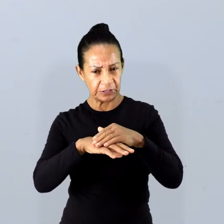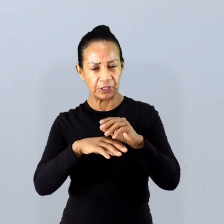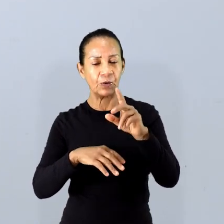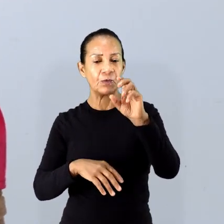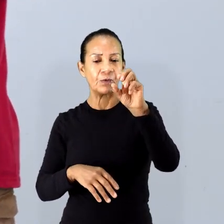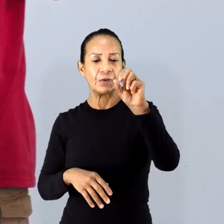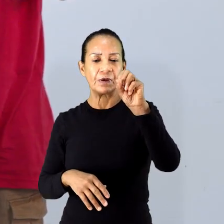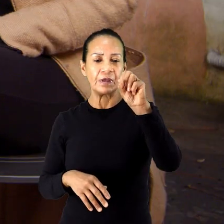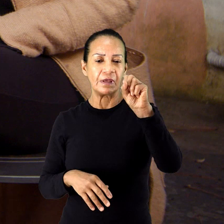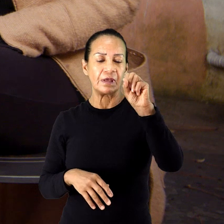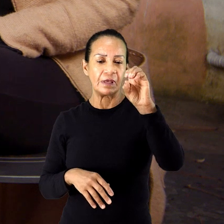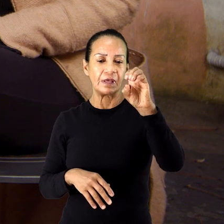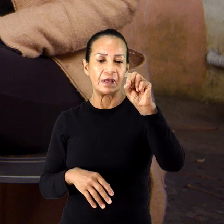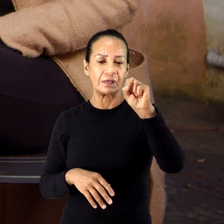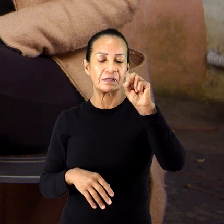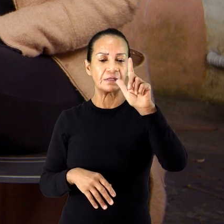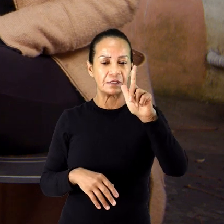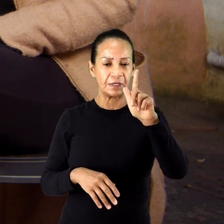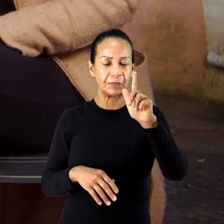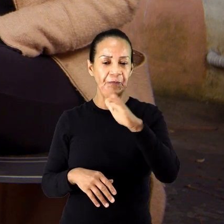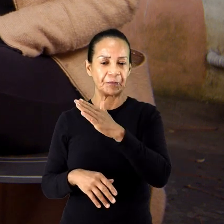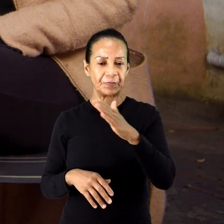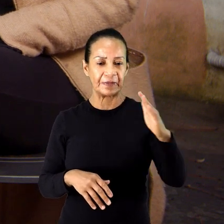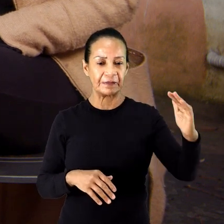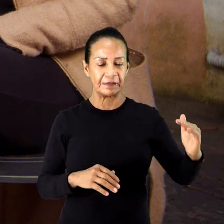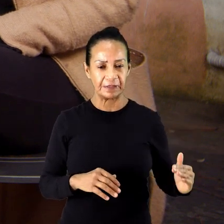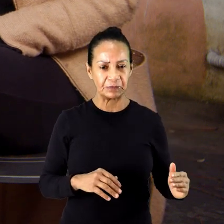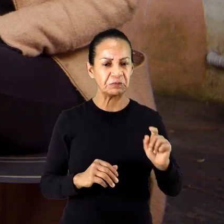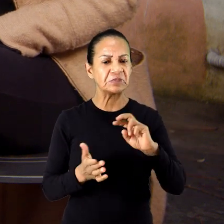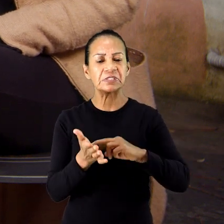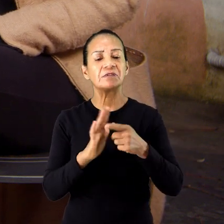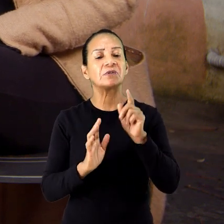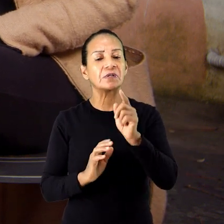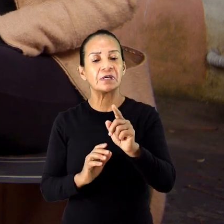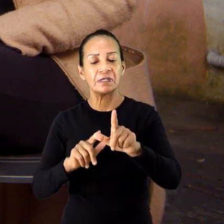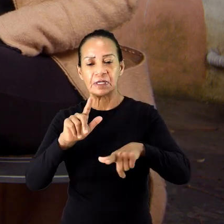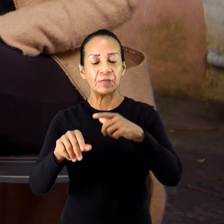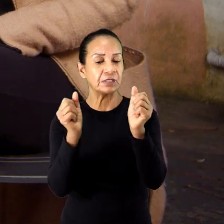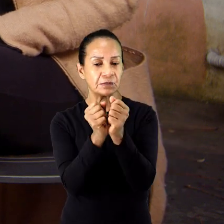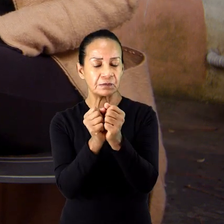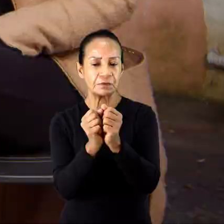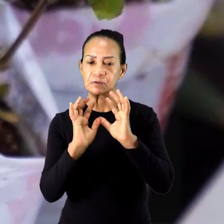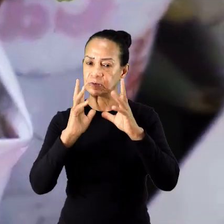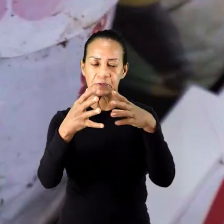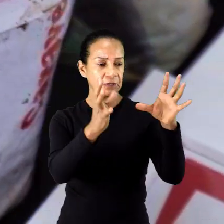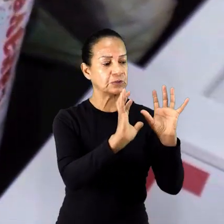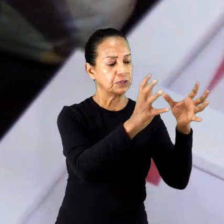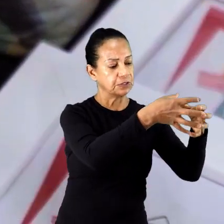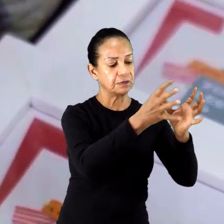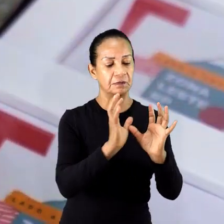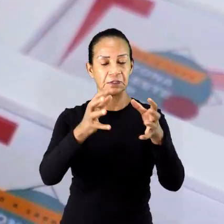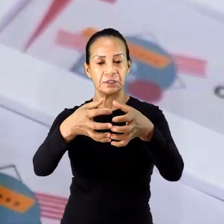praticamente conversa com ESG. Os coletivos que a gente trabalha no lado a lado são um recorte de centenas de coletivos, né?